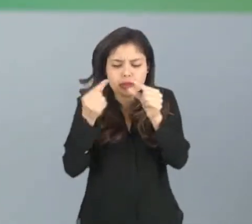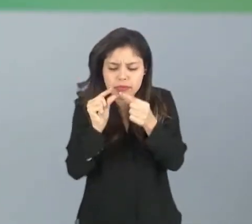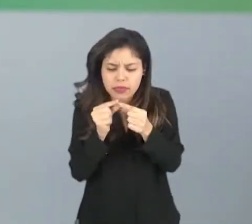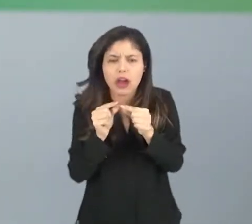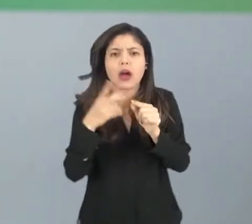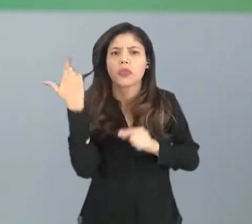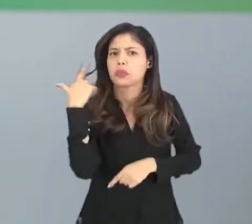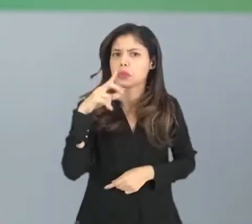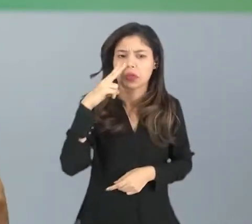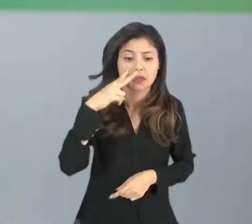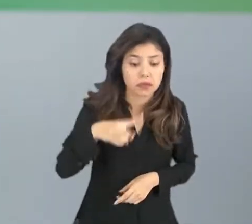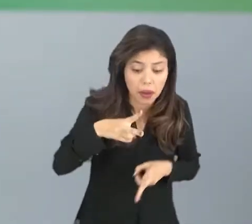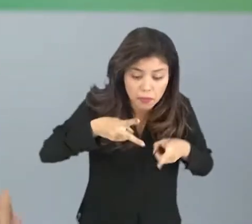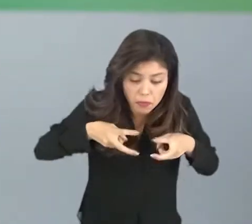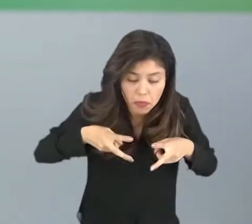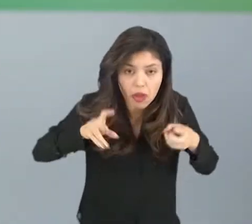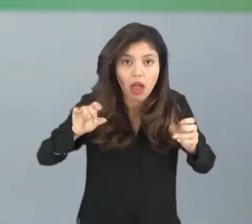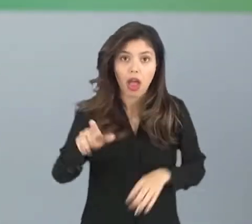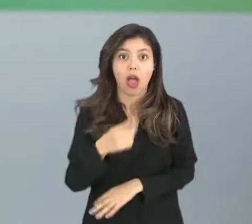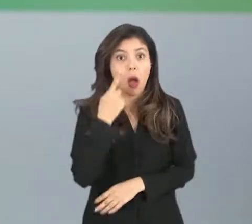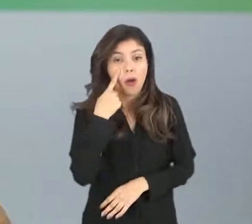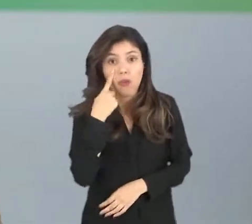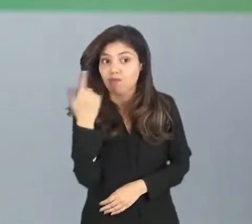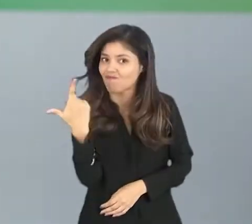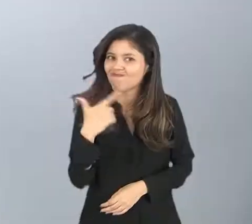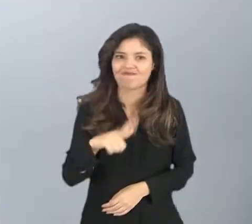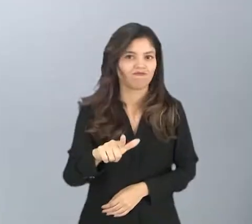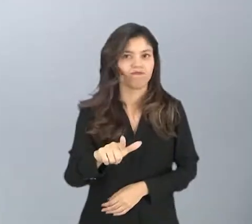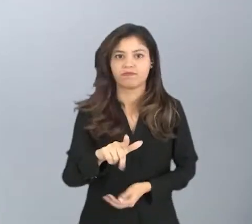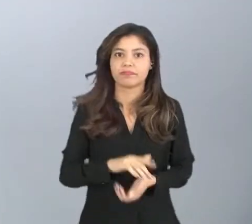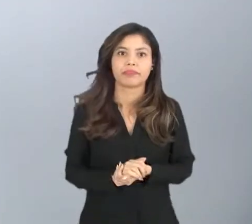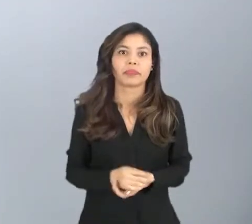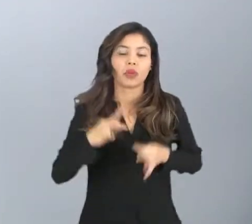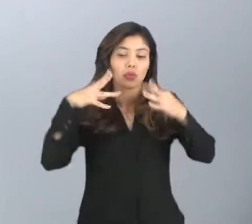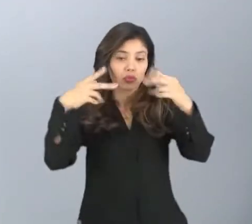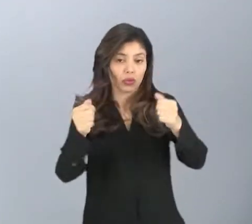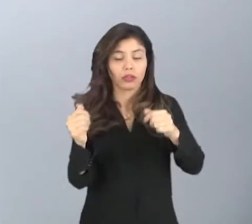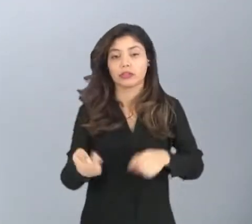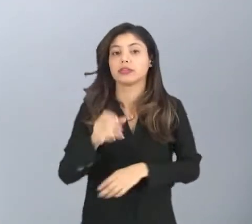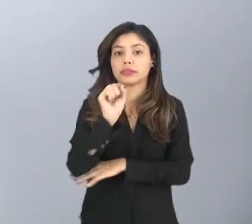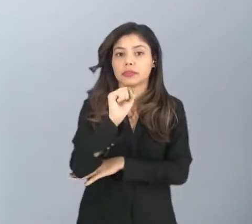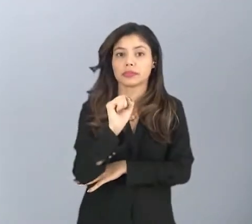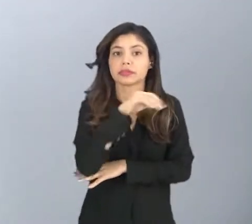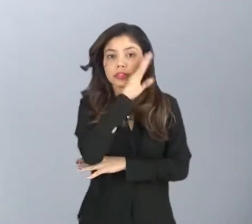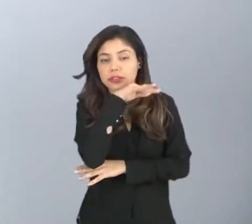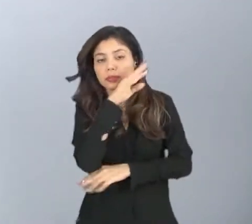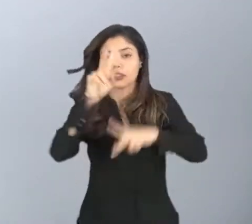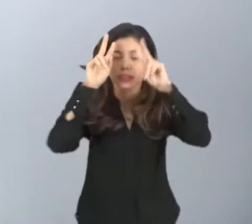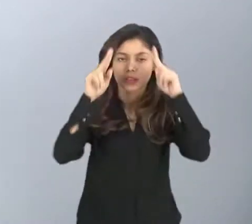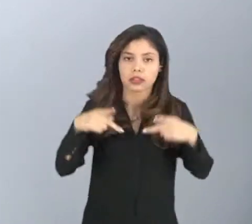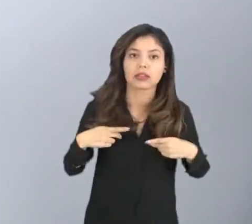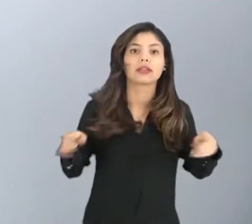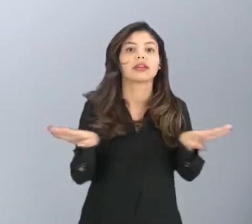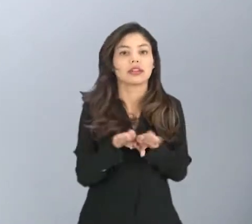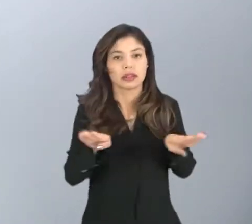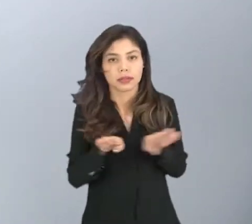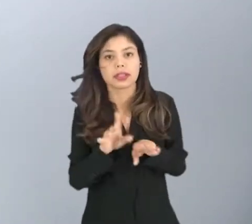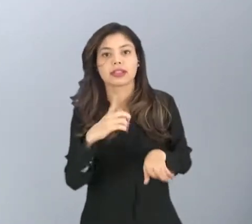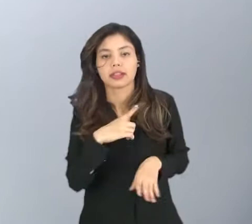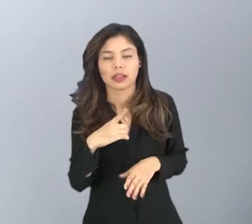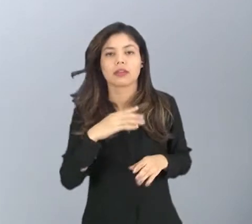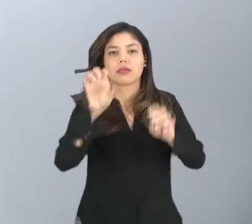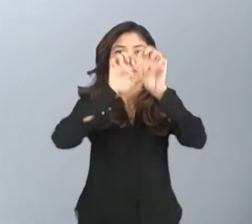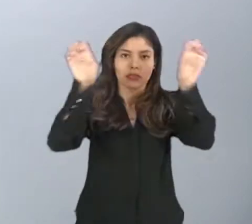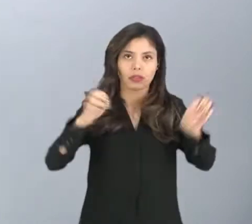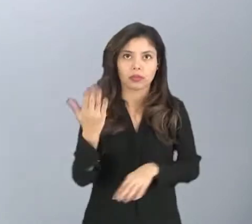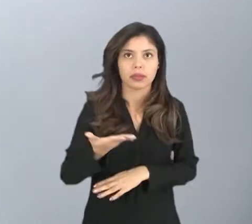pequena que a gente não consegue visualizá-la a olho nu. Então todos os seres vivos vão precisar contar com essa estrutura